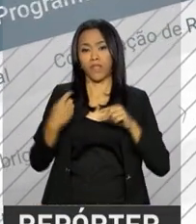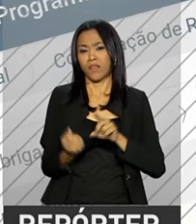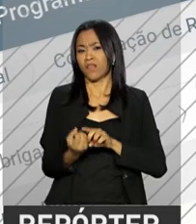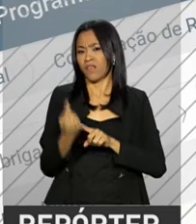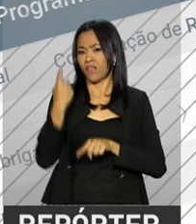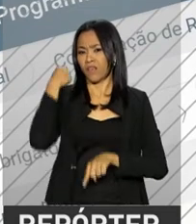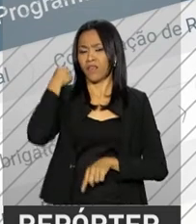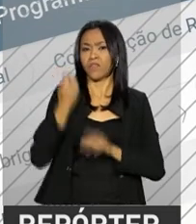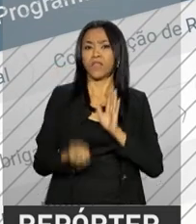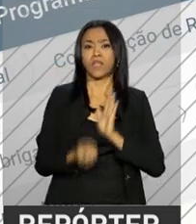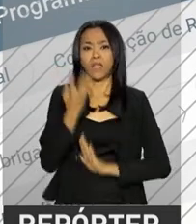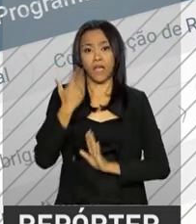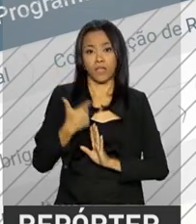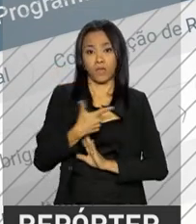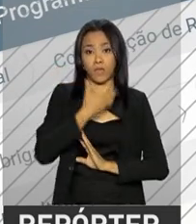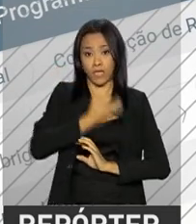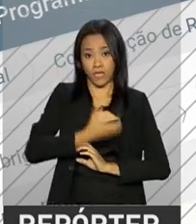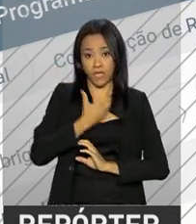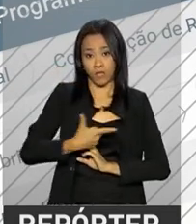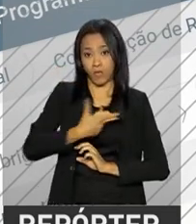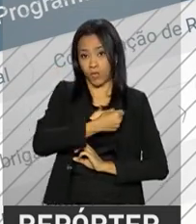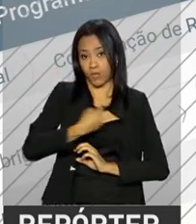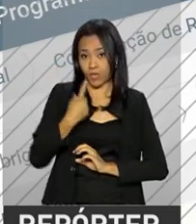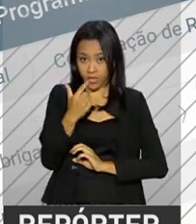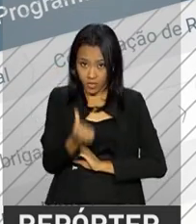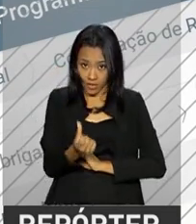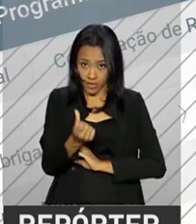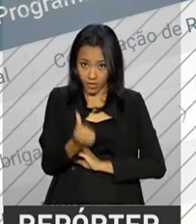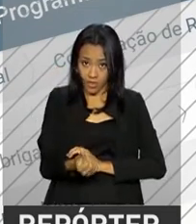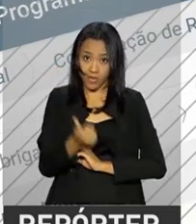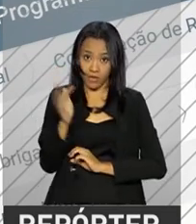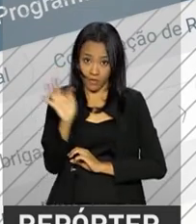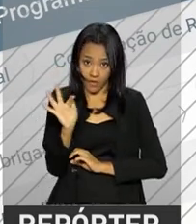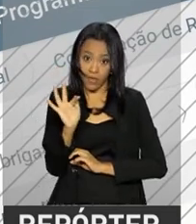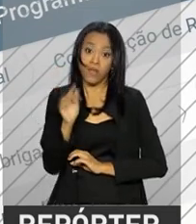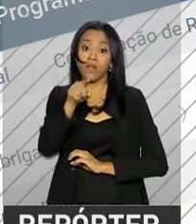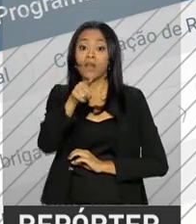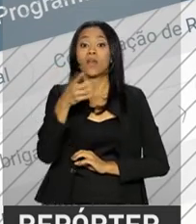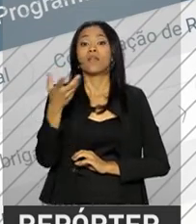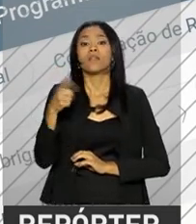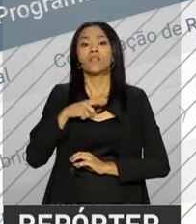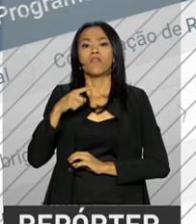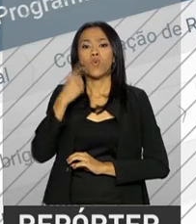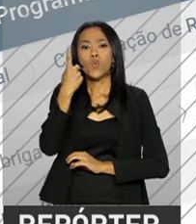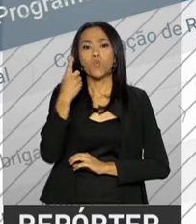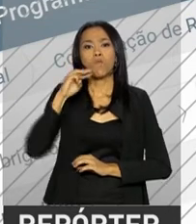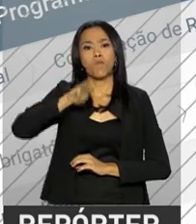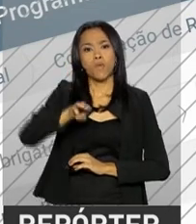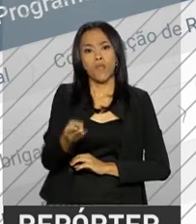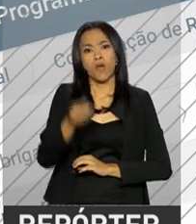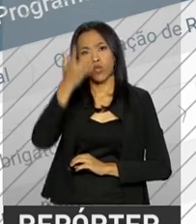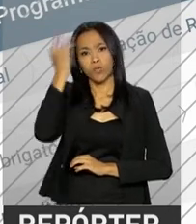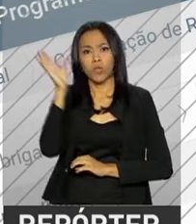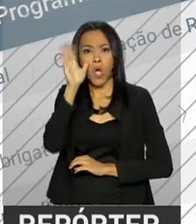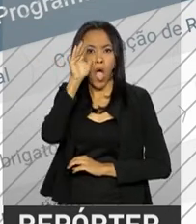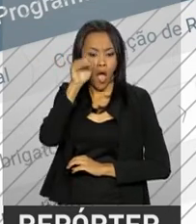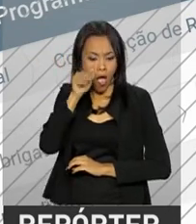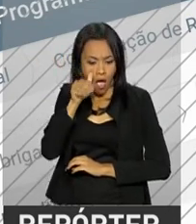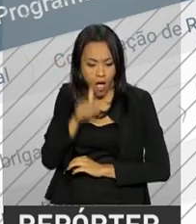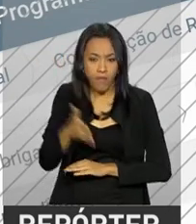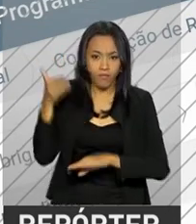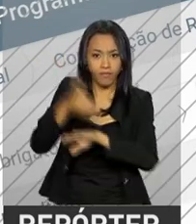de 2016 até fevereiro o site da rede nacional de rádio recebeu mais de um milhão de visualizações